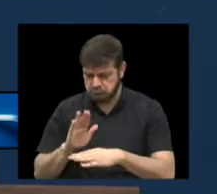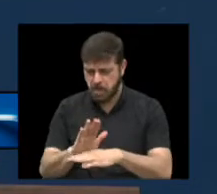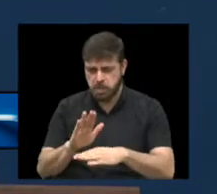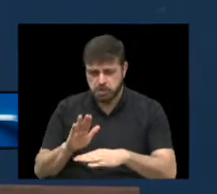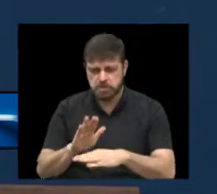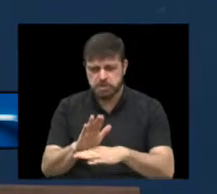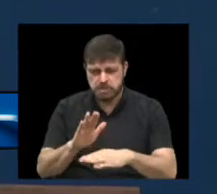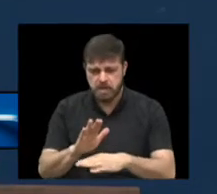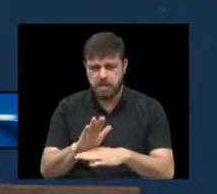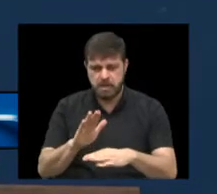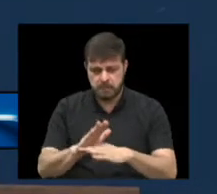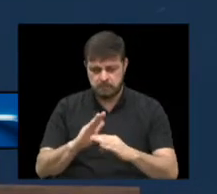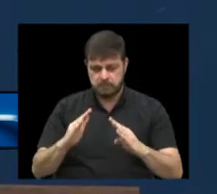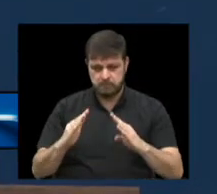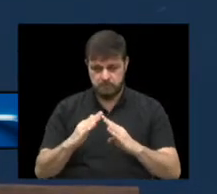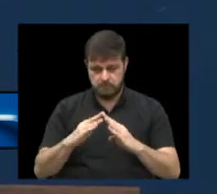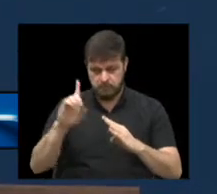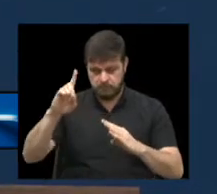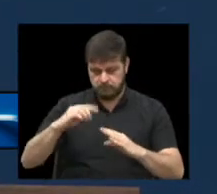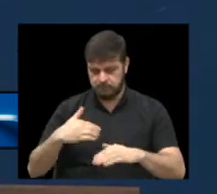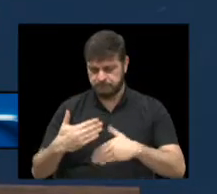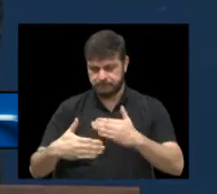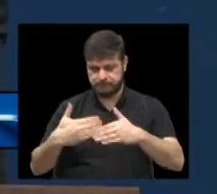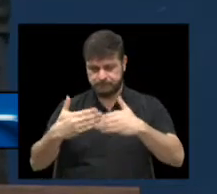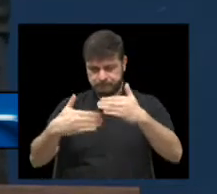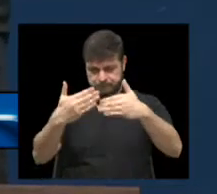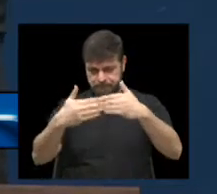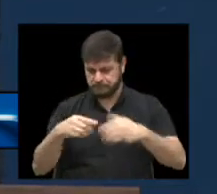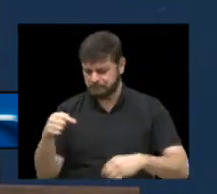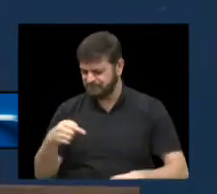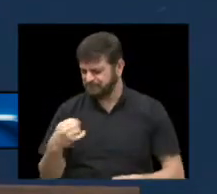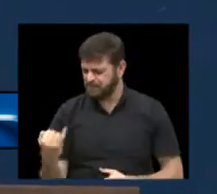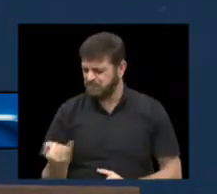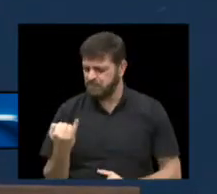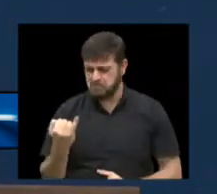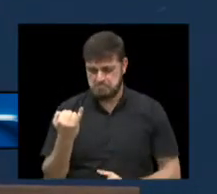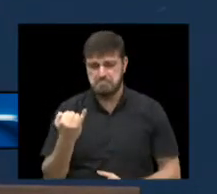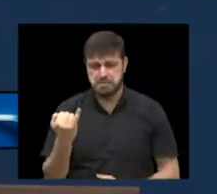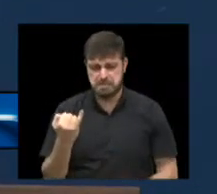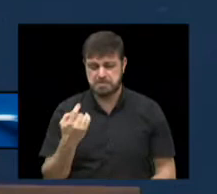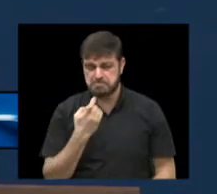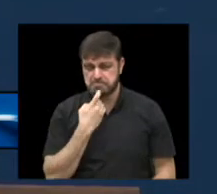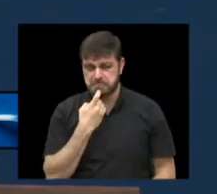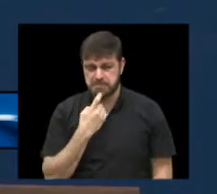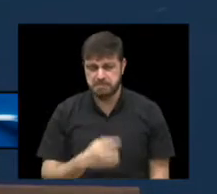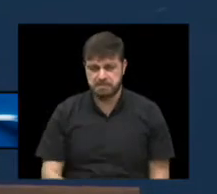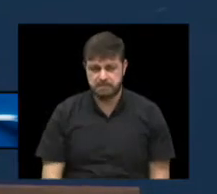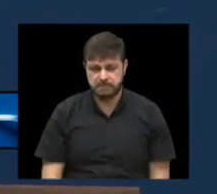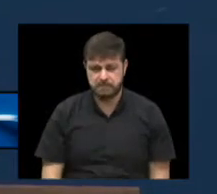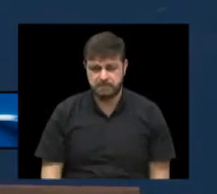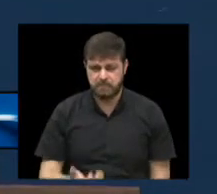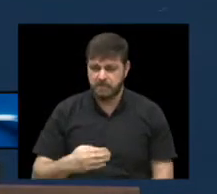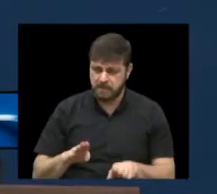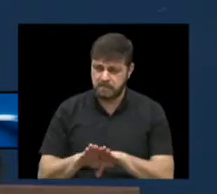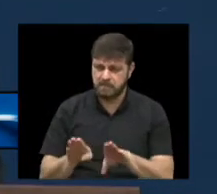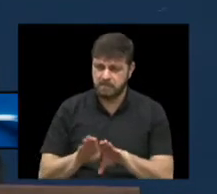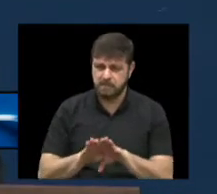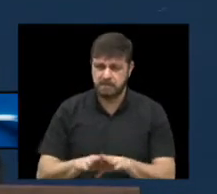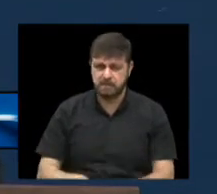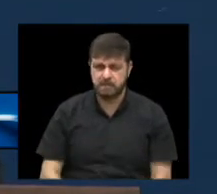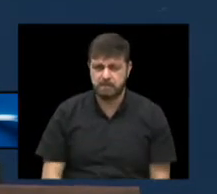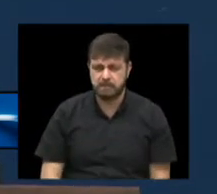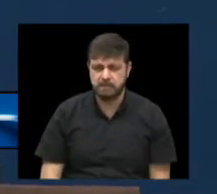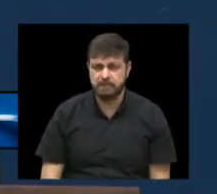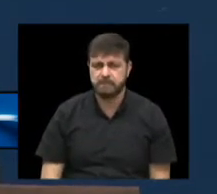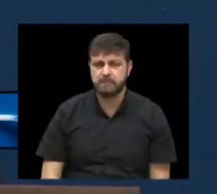querida e preciosa igreja em nossa cidade. Quero também aqui, né, recitar o